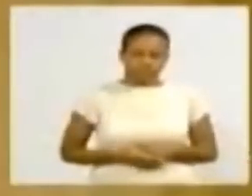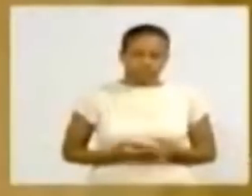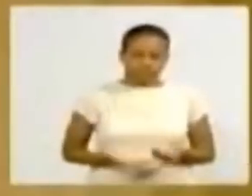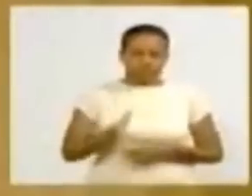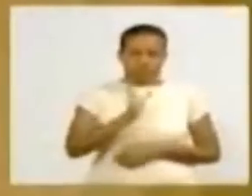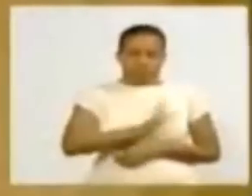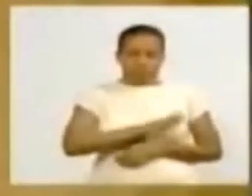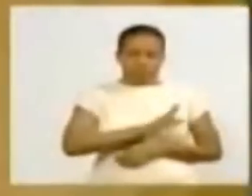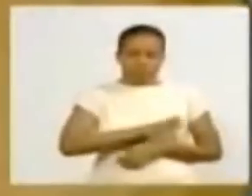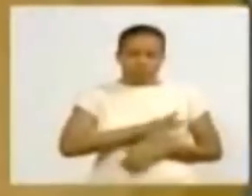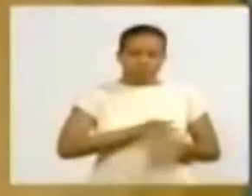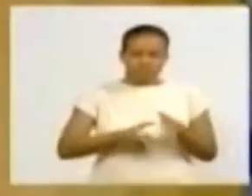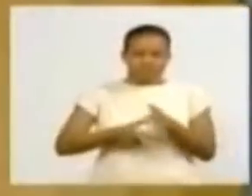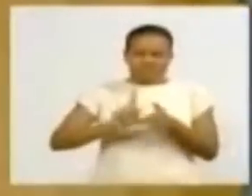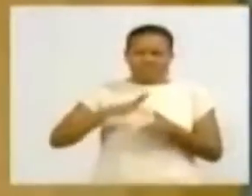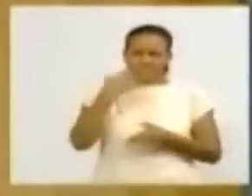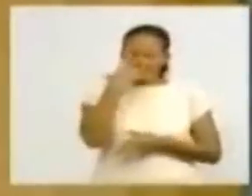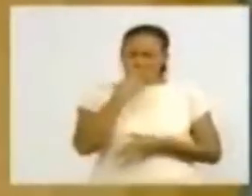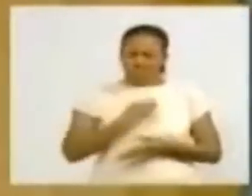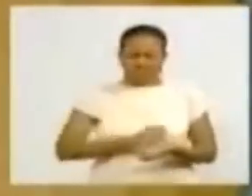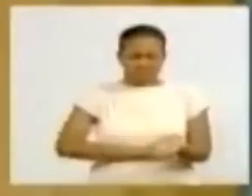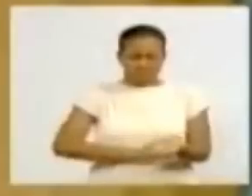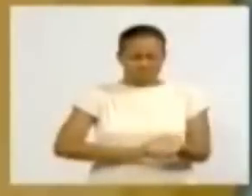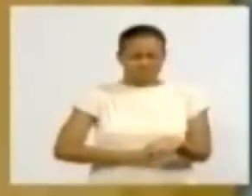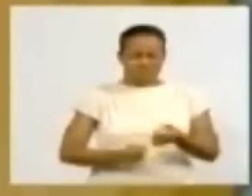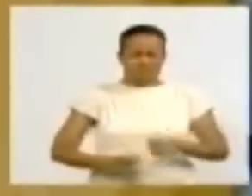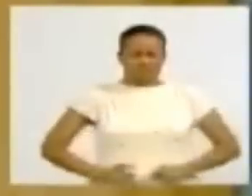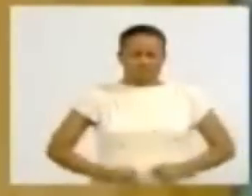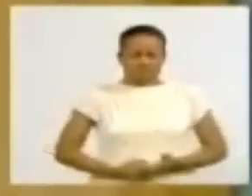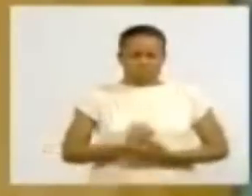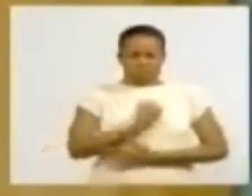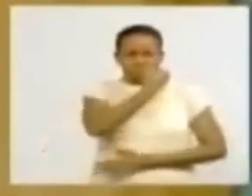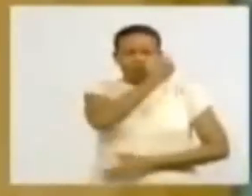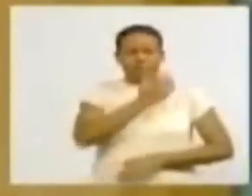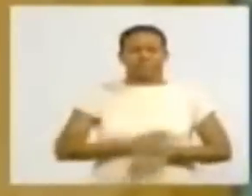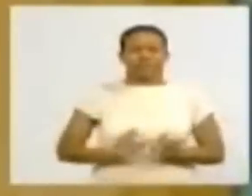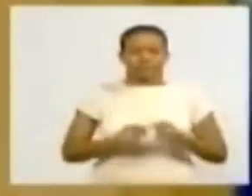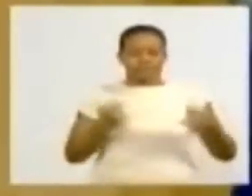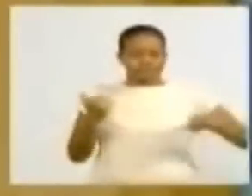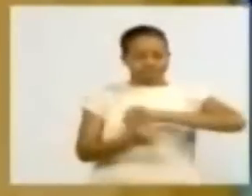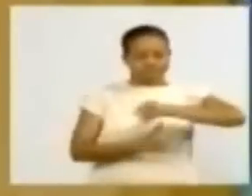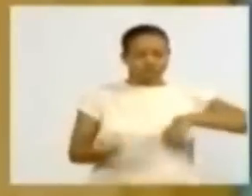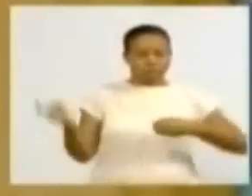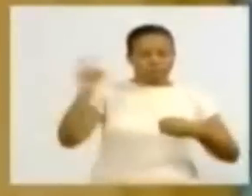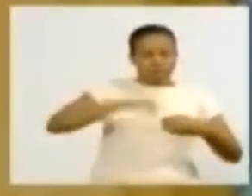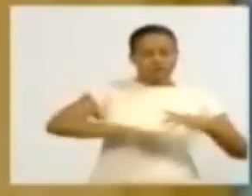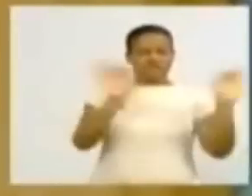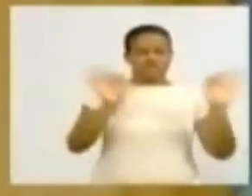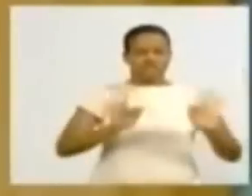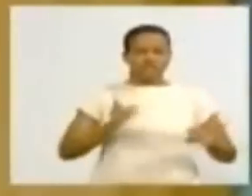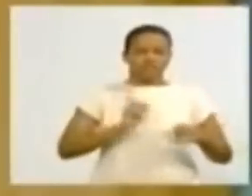Um coração que antes era cheio de rancores, voltar a ser feliz, porque reaprendeu a perdoar.